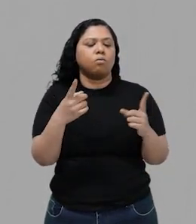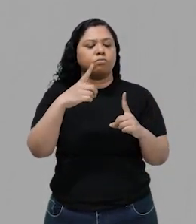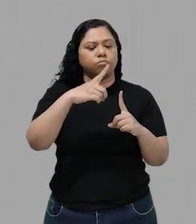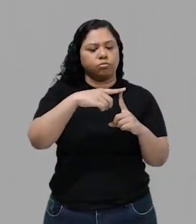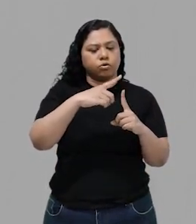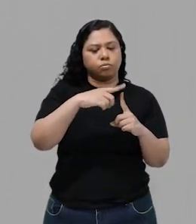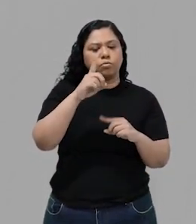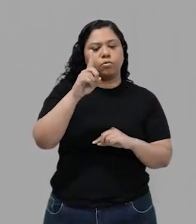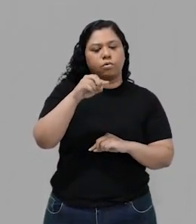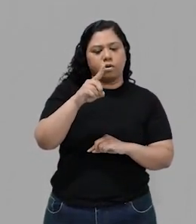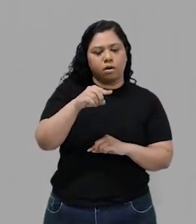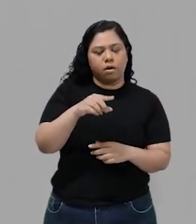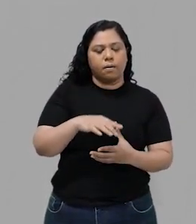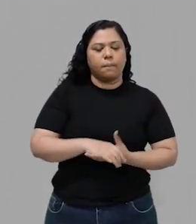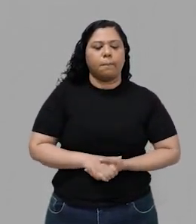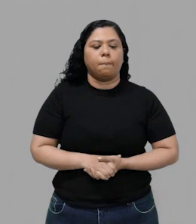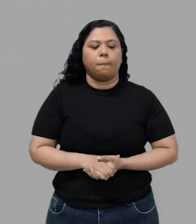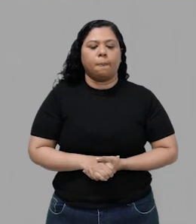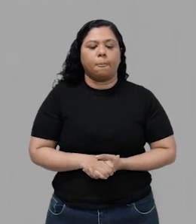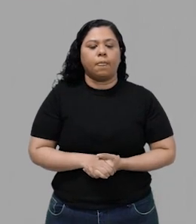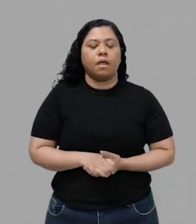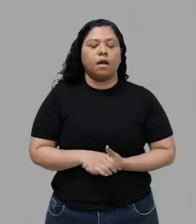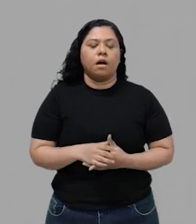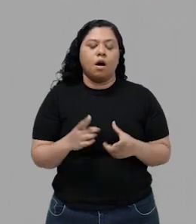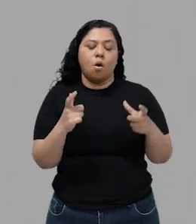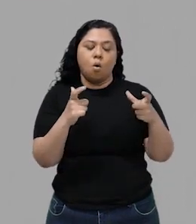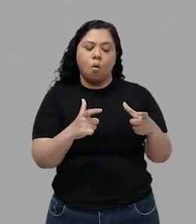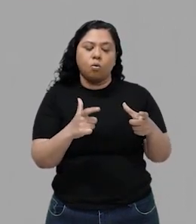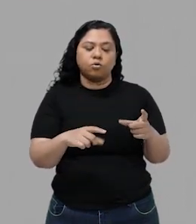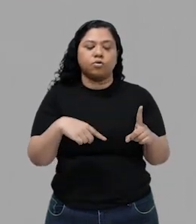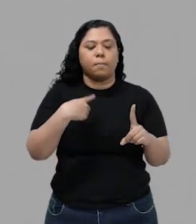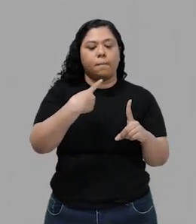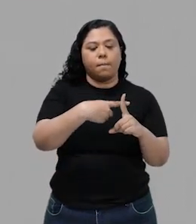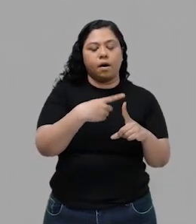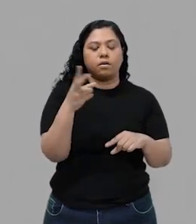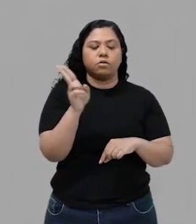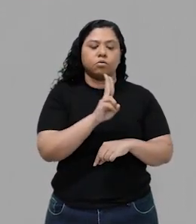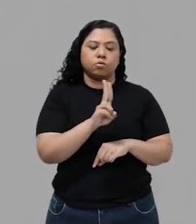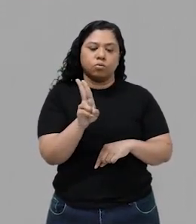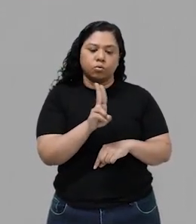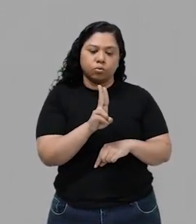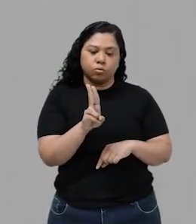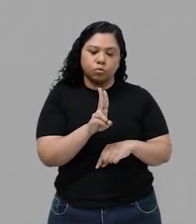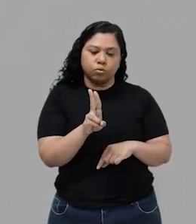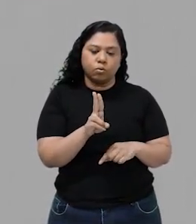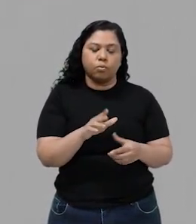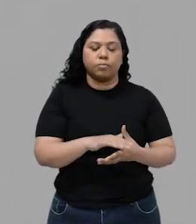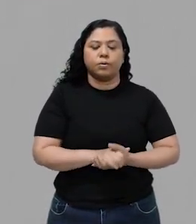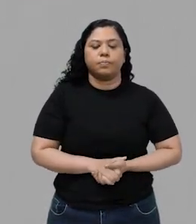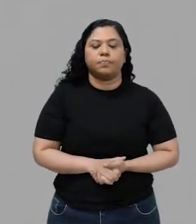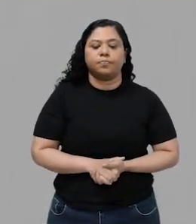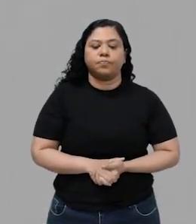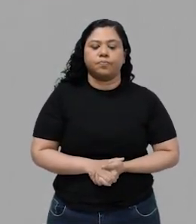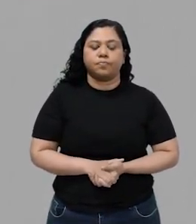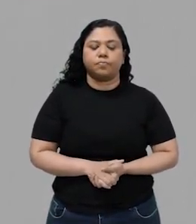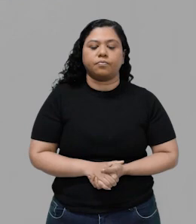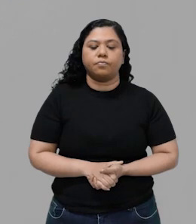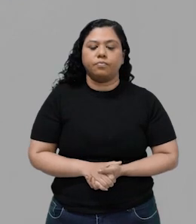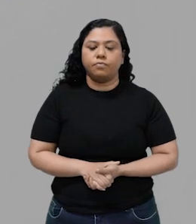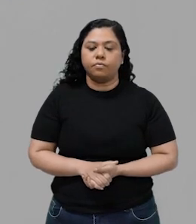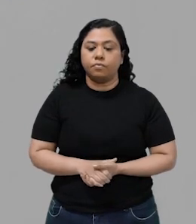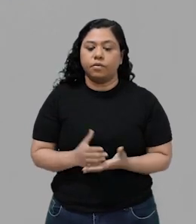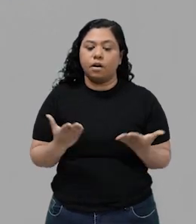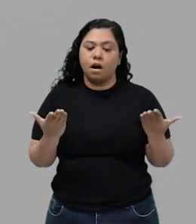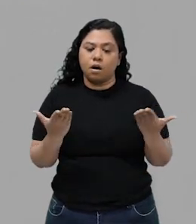Então, a posição da ramificação, mais o nome da ramificação, cadeia principal como um aldeído normal.